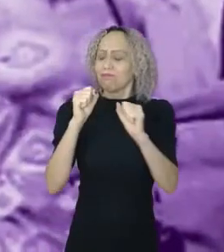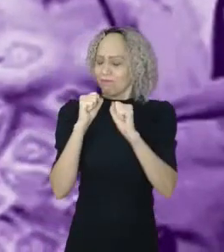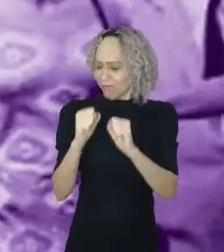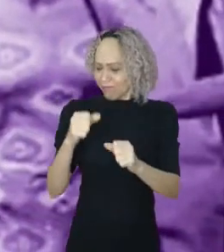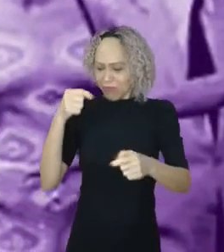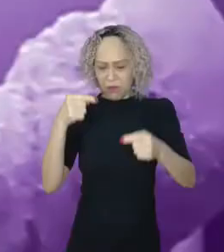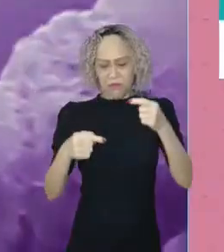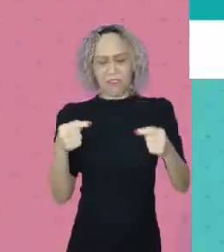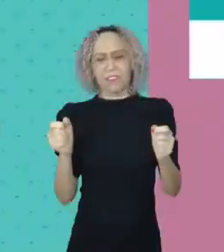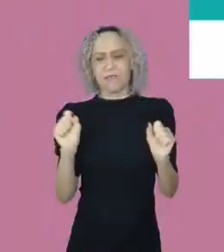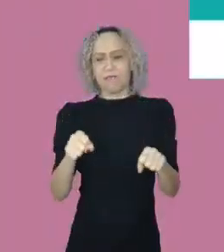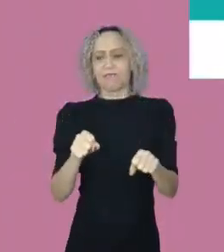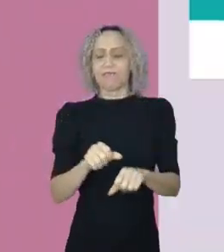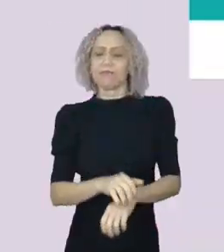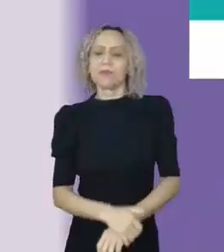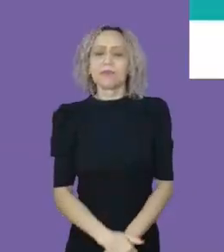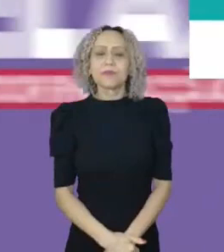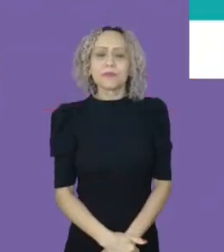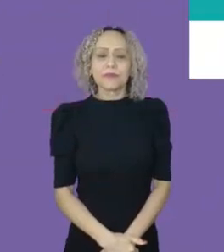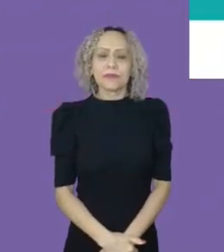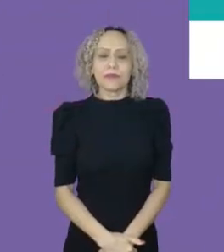de poder.